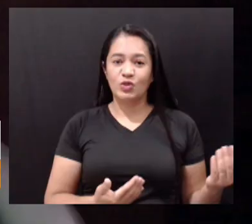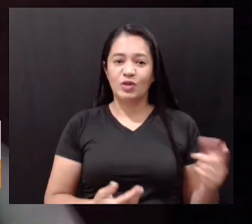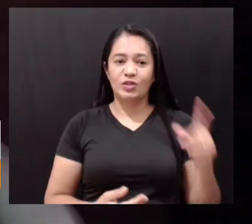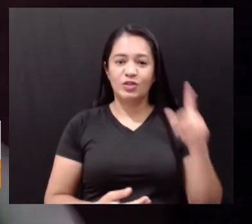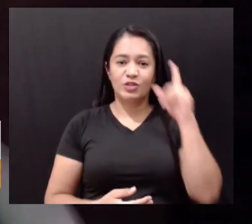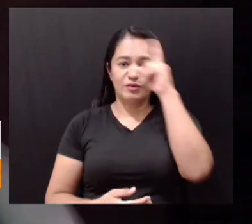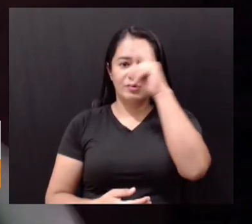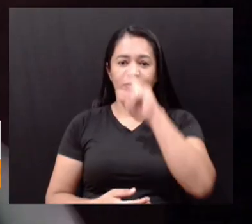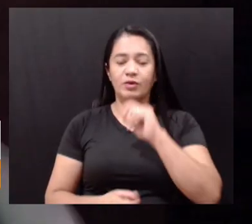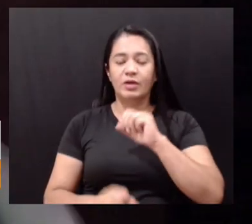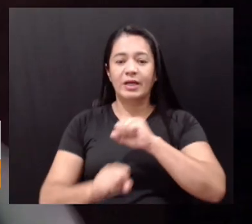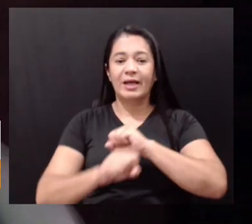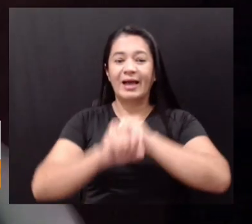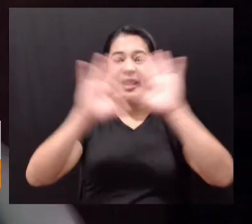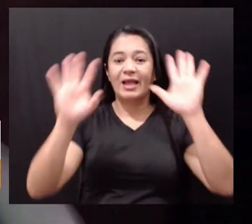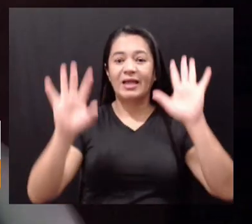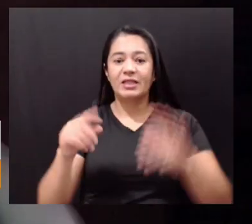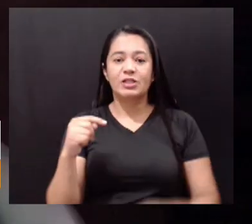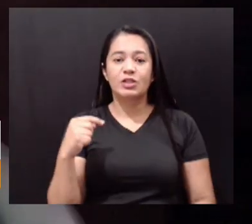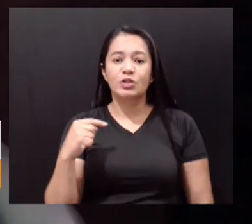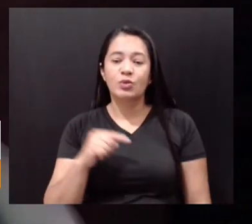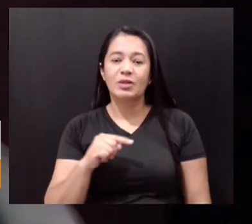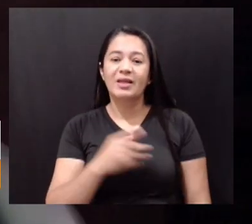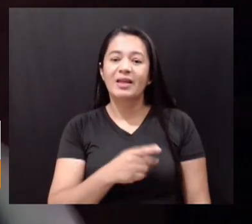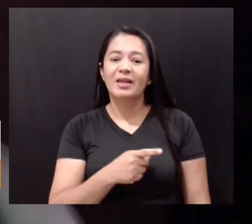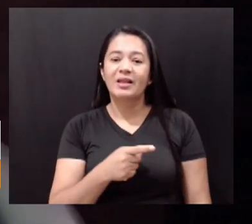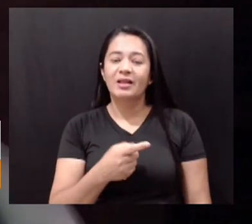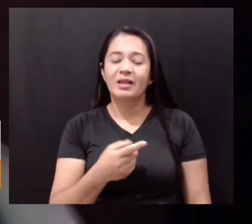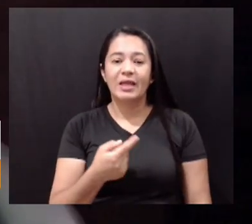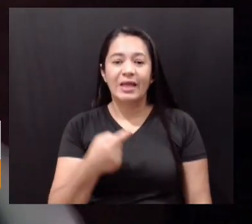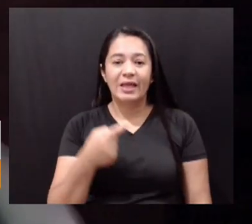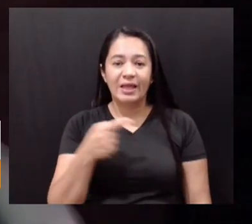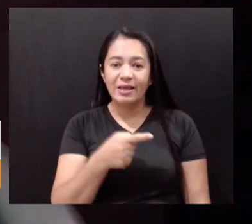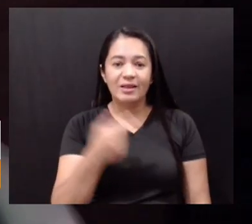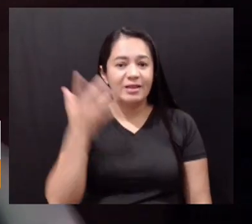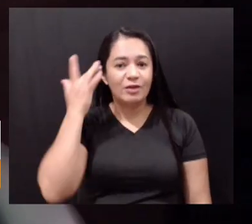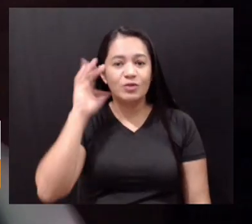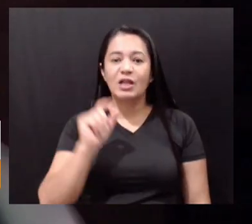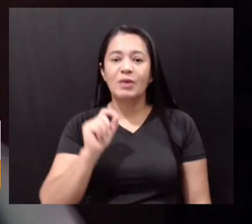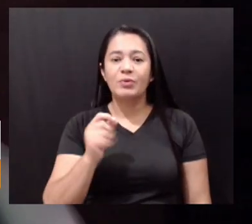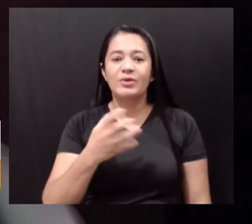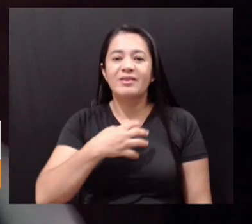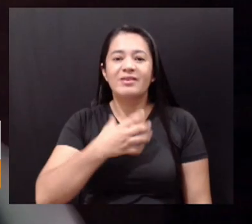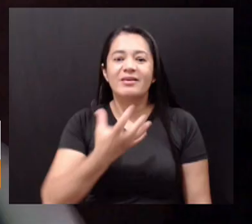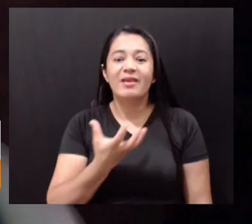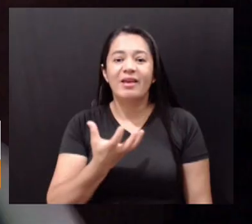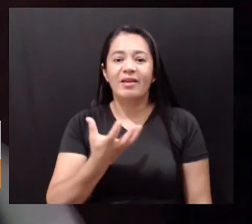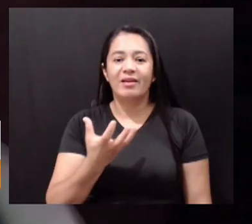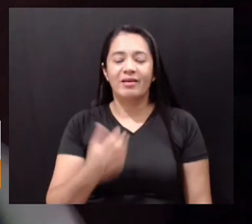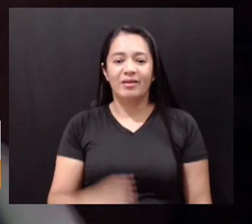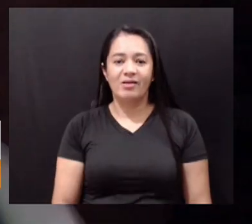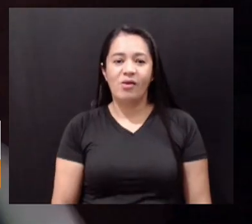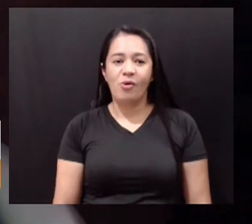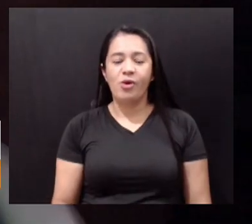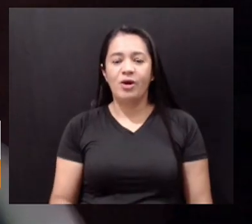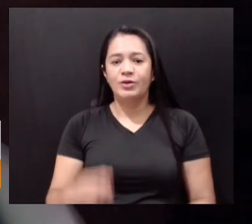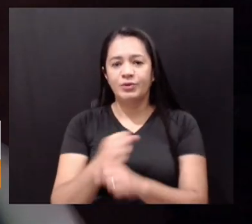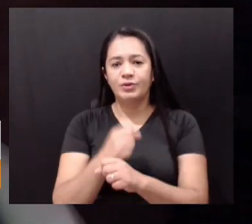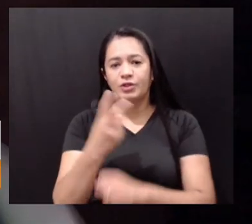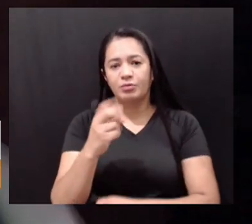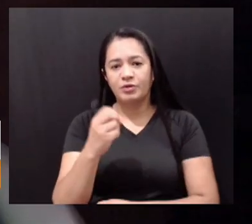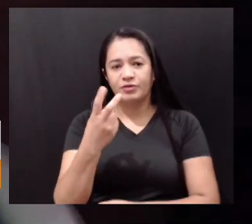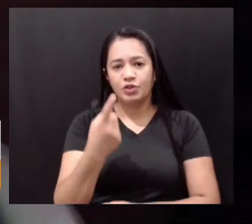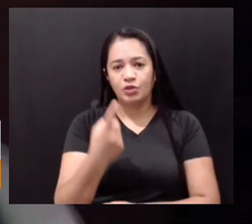o que eles querem, né. E até um dado pessoal, em 2021, eu tive a oportunidade de pessoalmente recrutar mais de